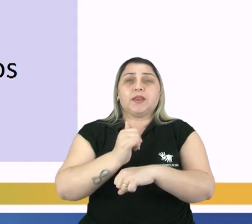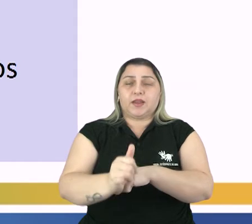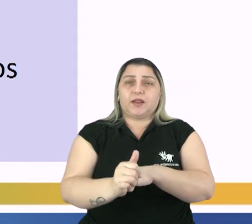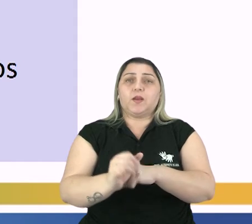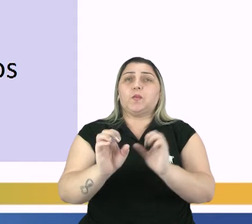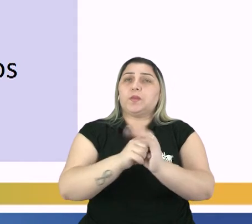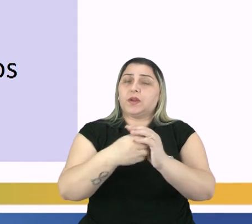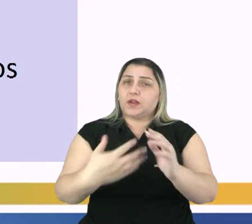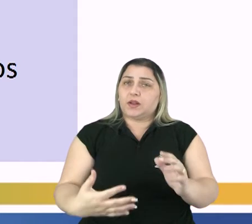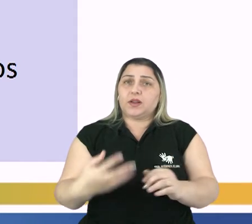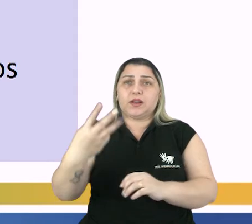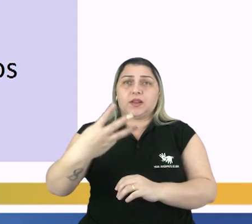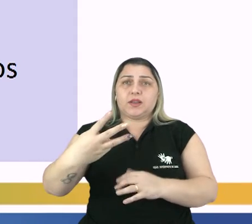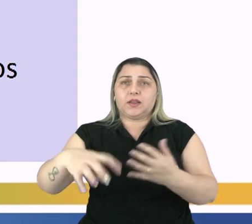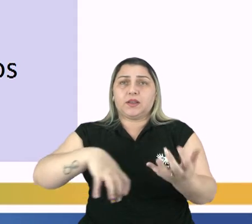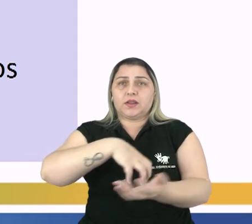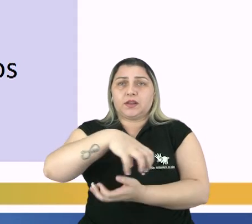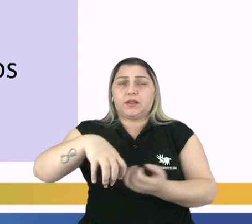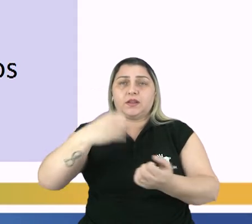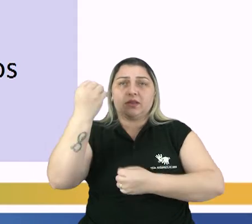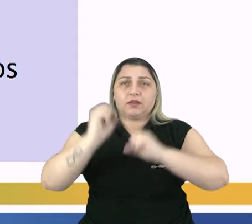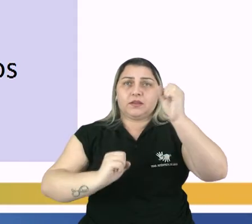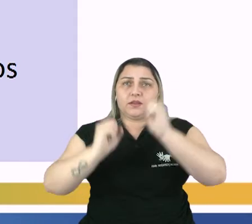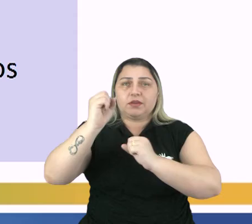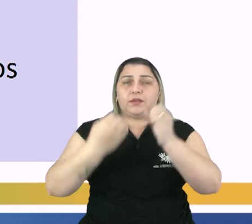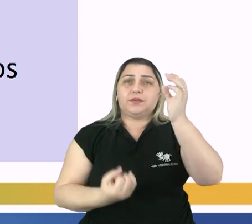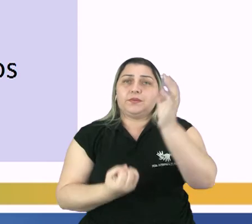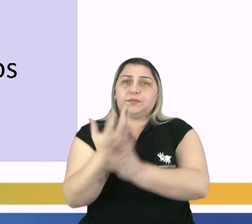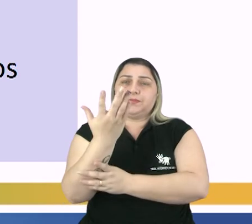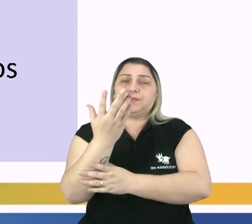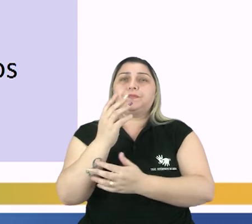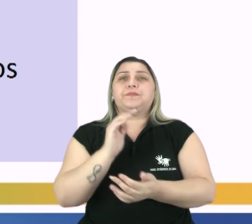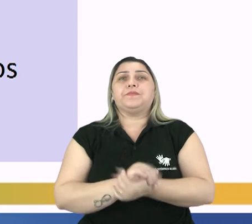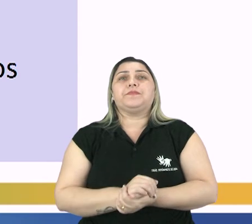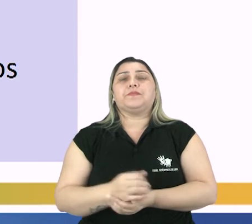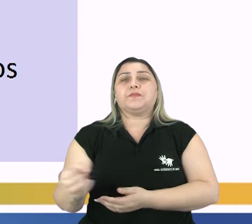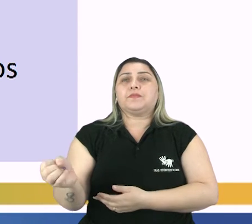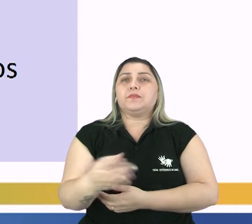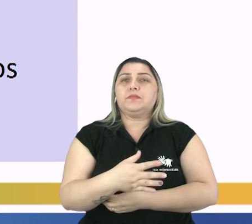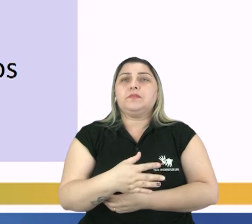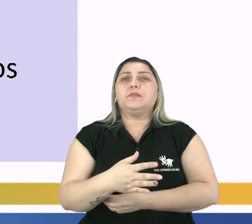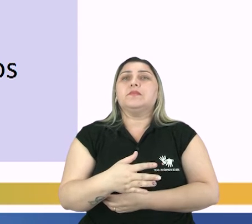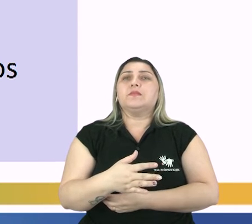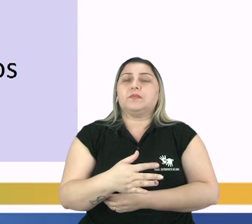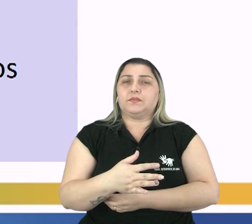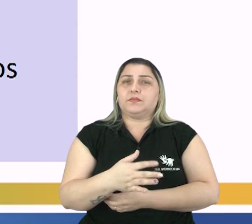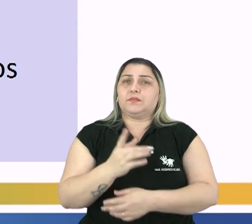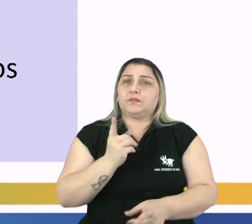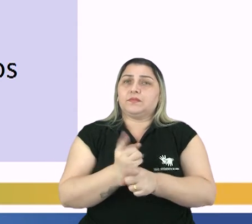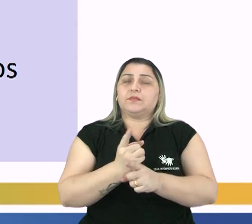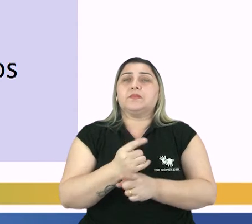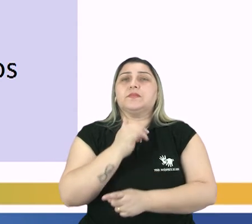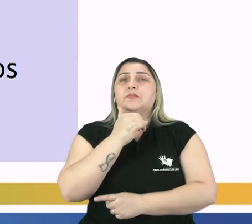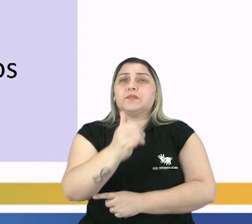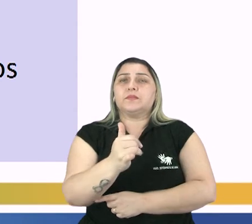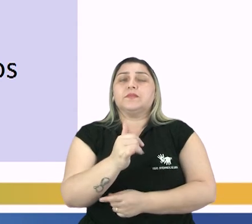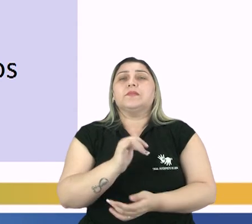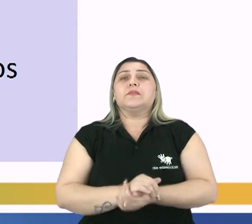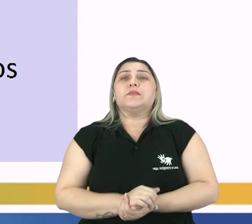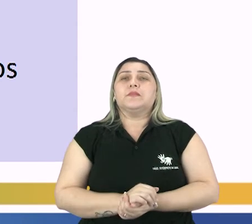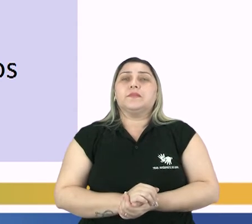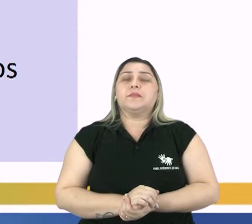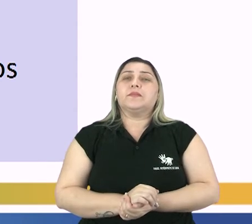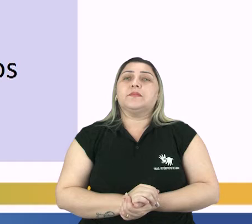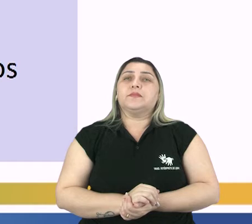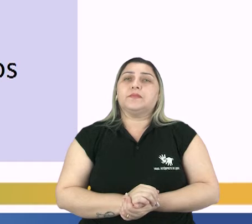uma característica da terceira revolução industrial. Surgimento aí das novas fontes de energia, para suprir a